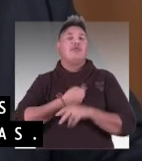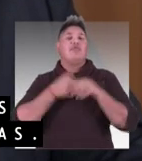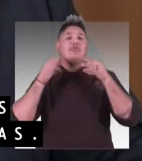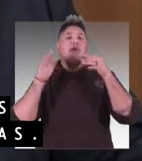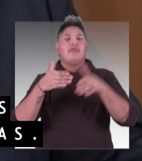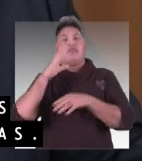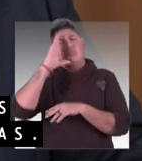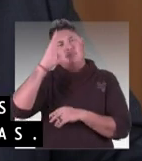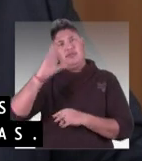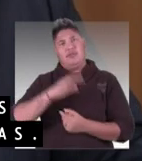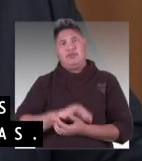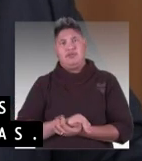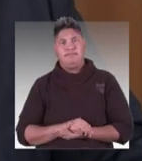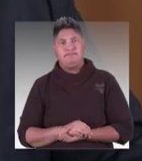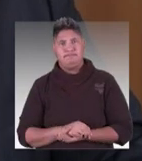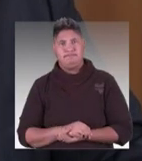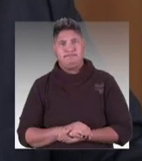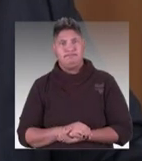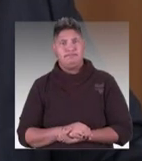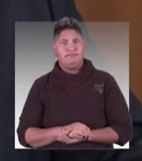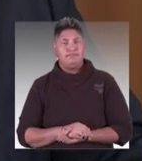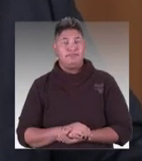atuações prioritárias.